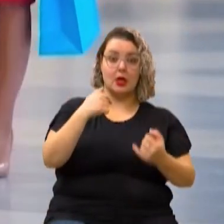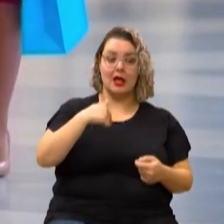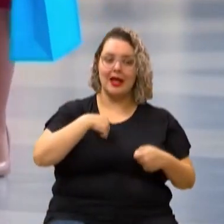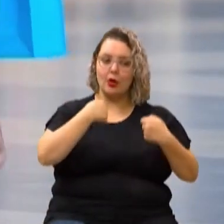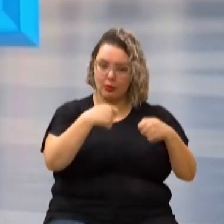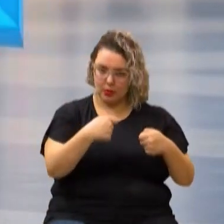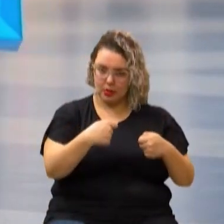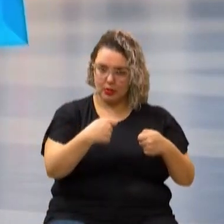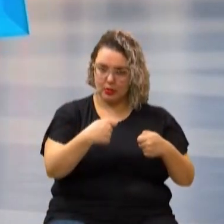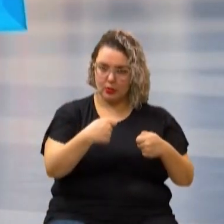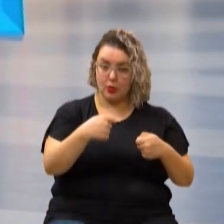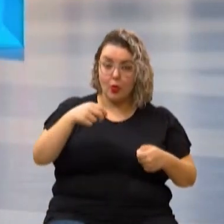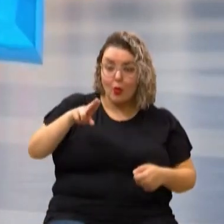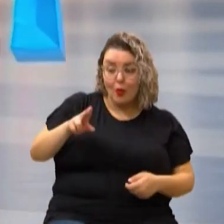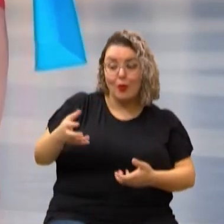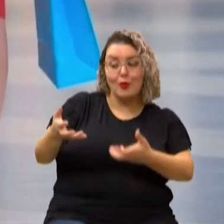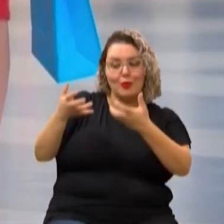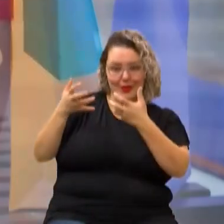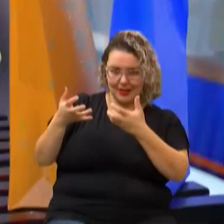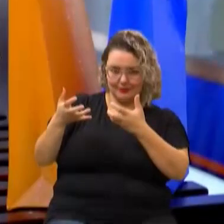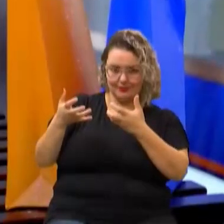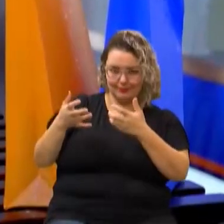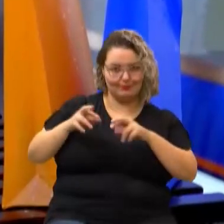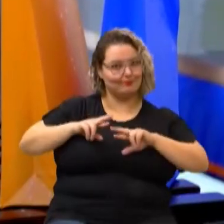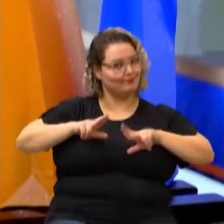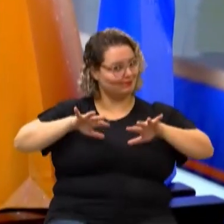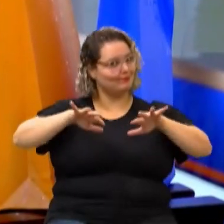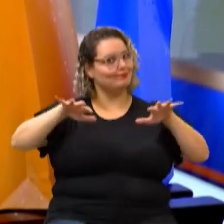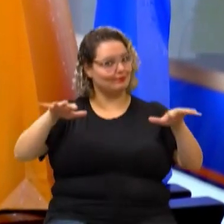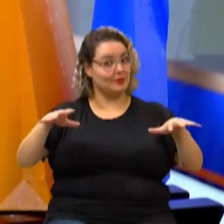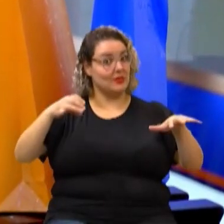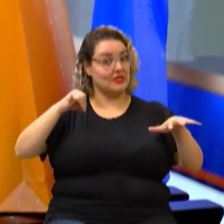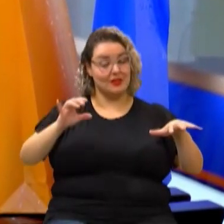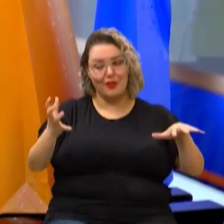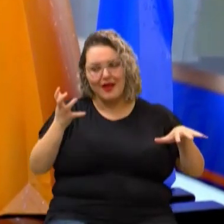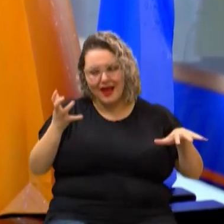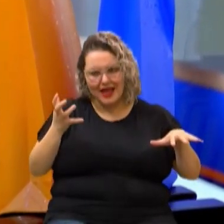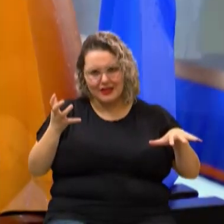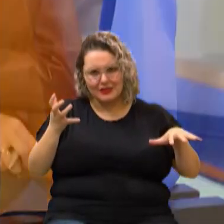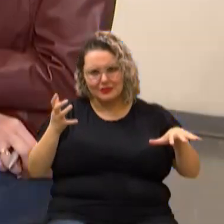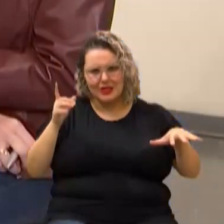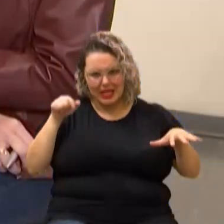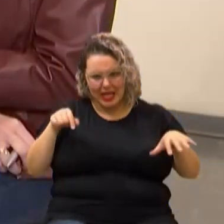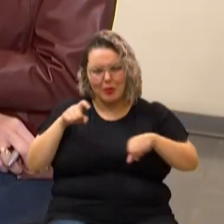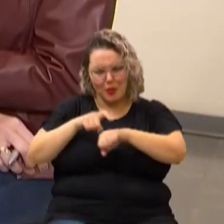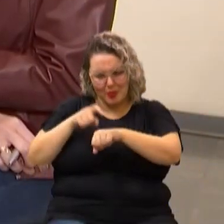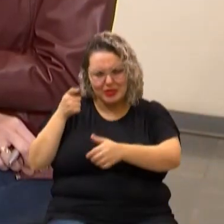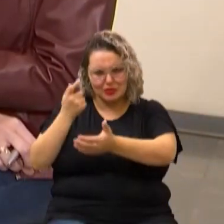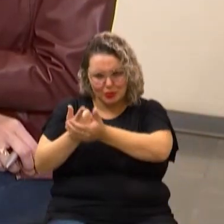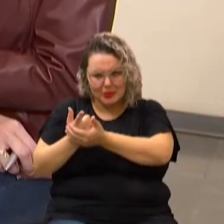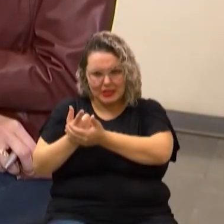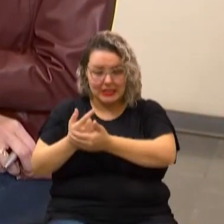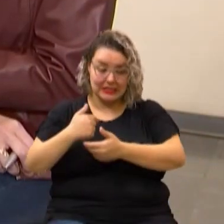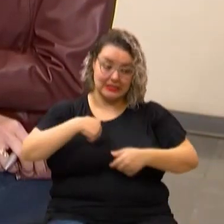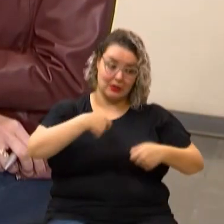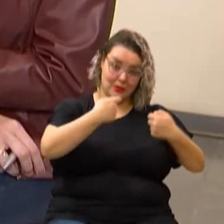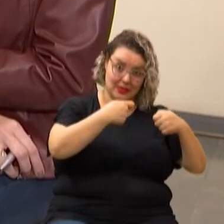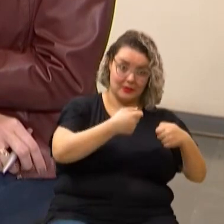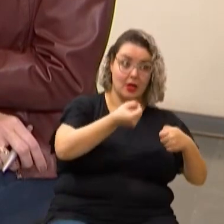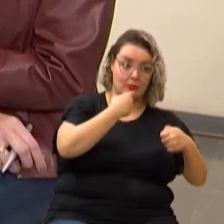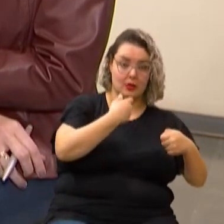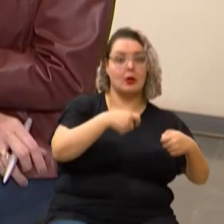grande pensamento. Sair daquele consumir mais para consumir melhor. Consumir com consciência. Não só